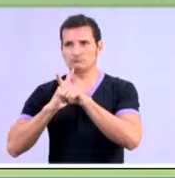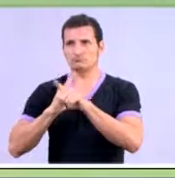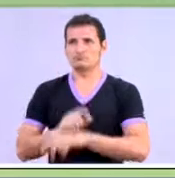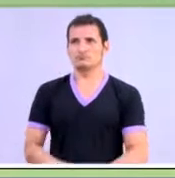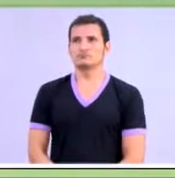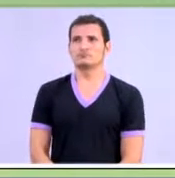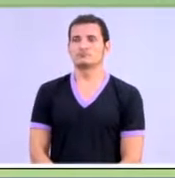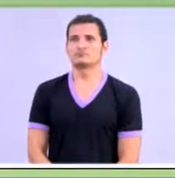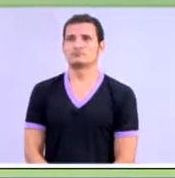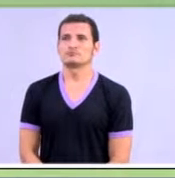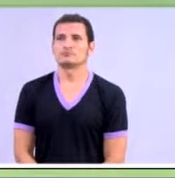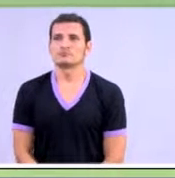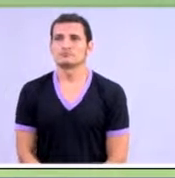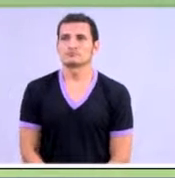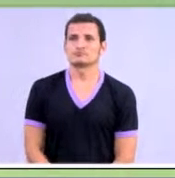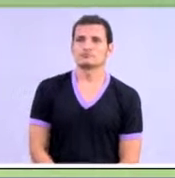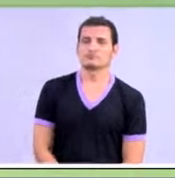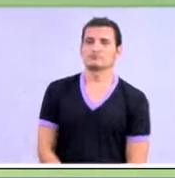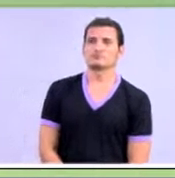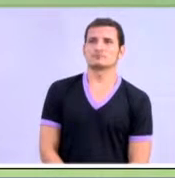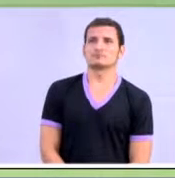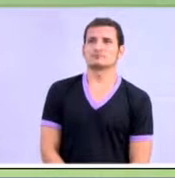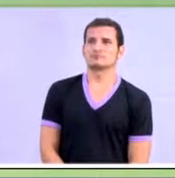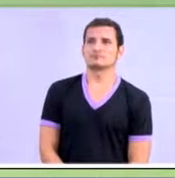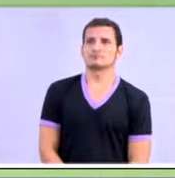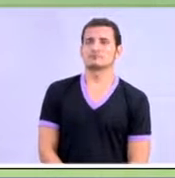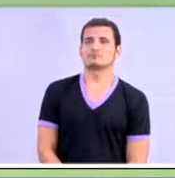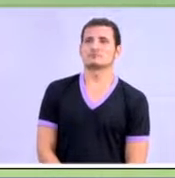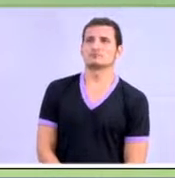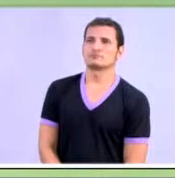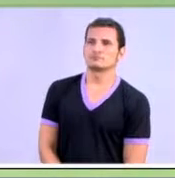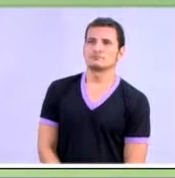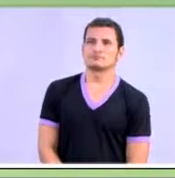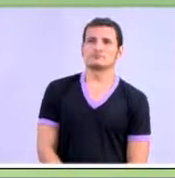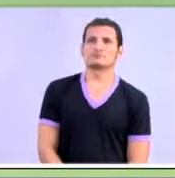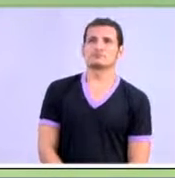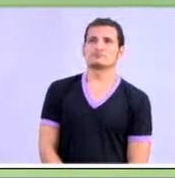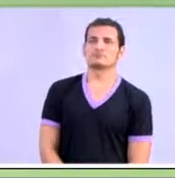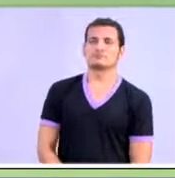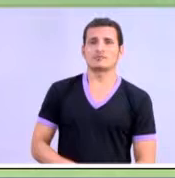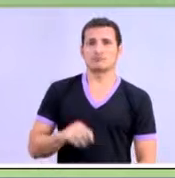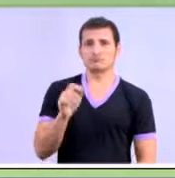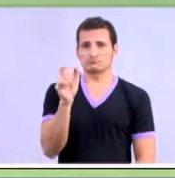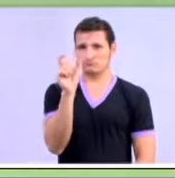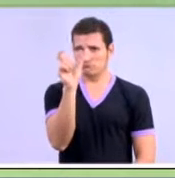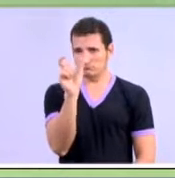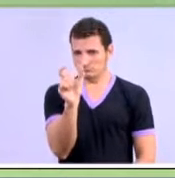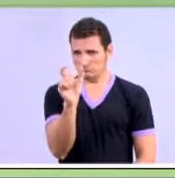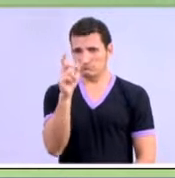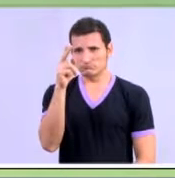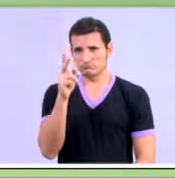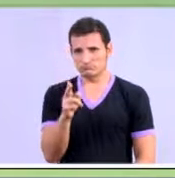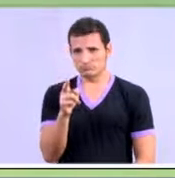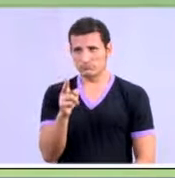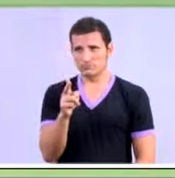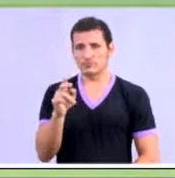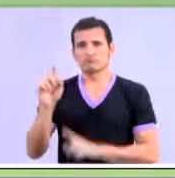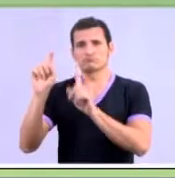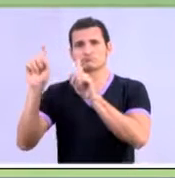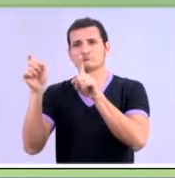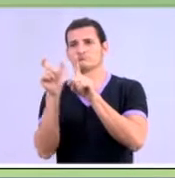segundo? O segundo exemplo aqui, esse comprar, ele tem o mesmo nome, mas tem quantos parâmetros?